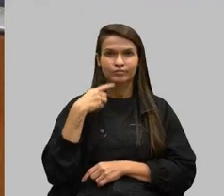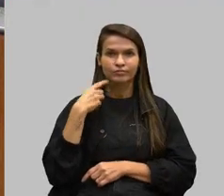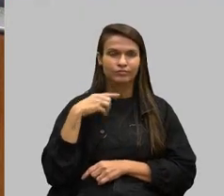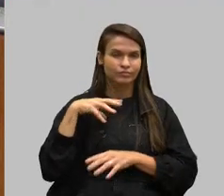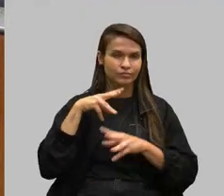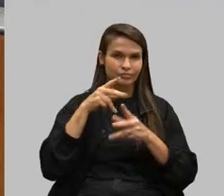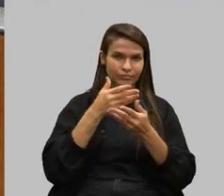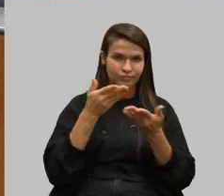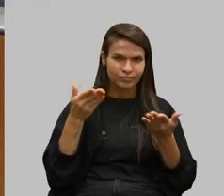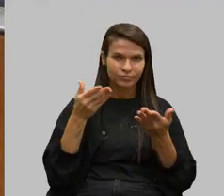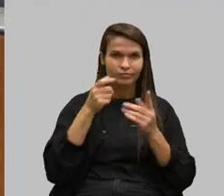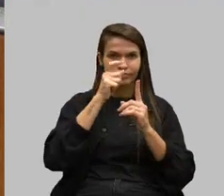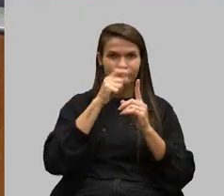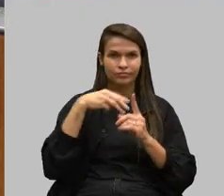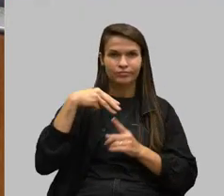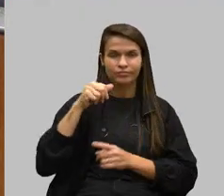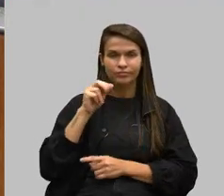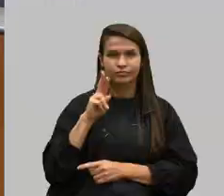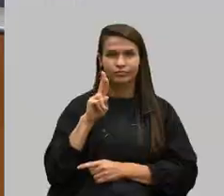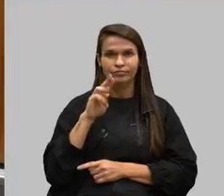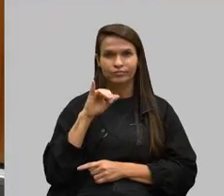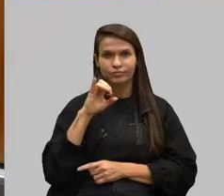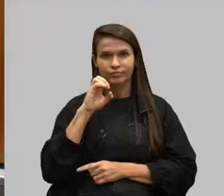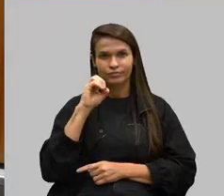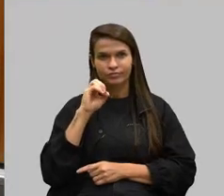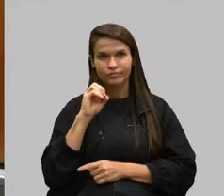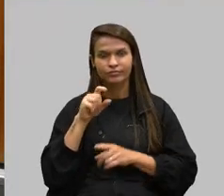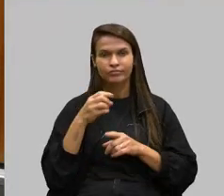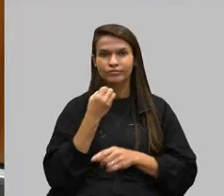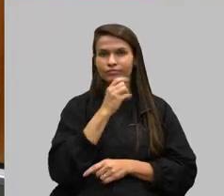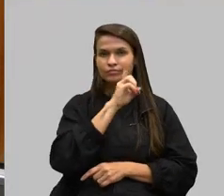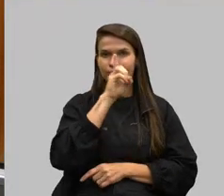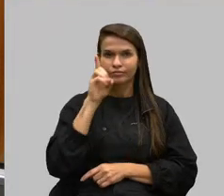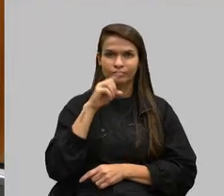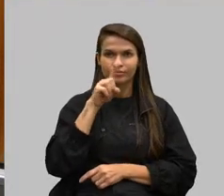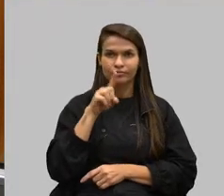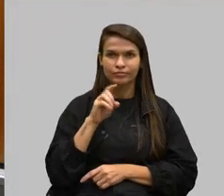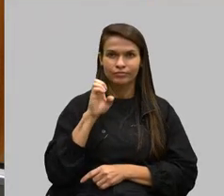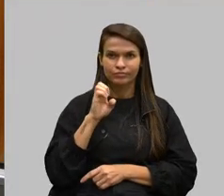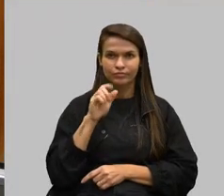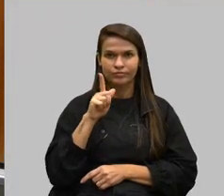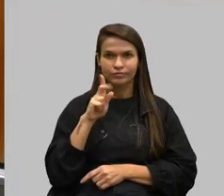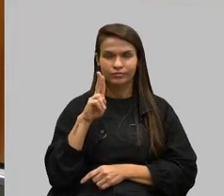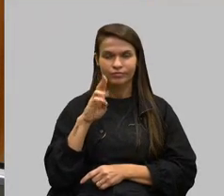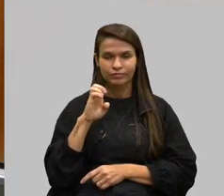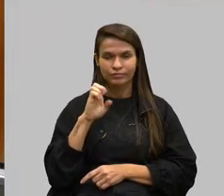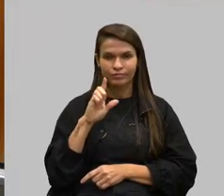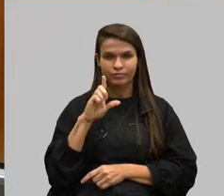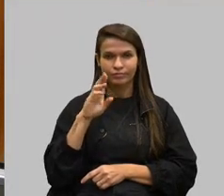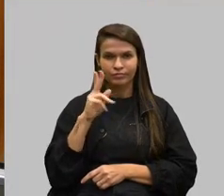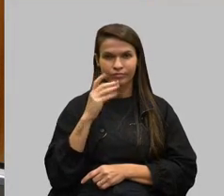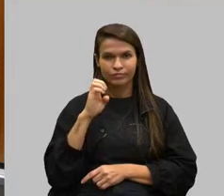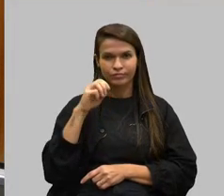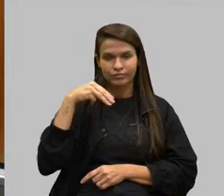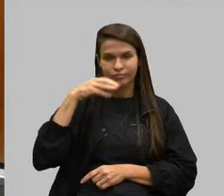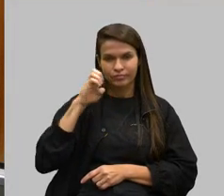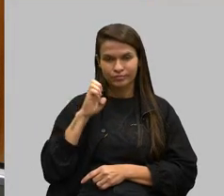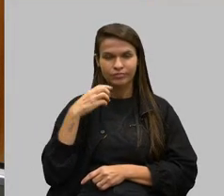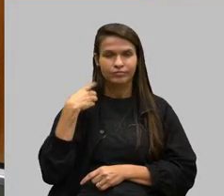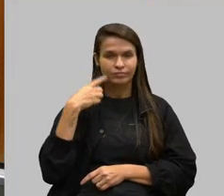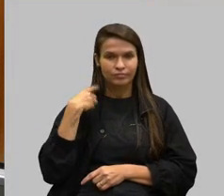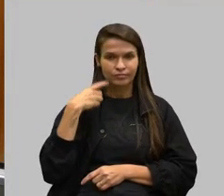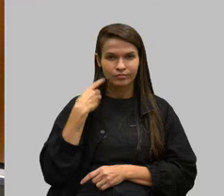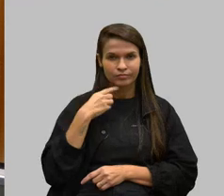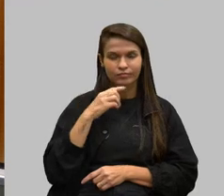Dr Maurício n bom dia bom dia Deputado Zé Guilherme delegado Carlos Henrique Deputado vitó